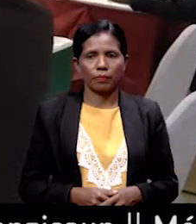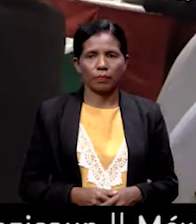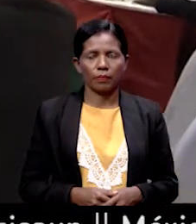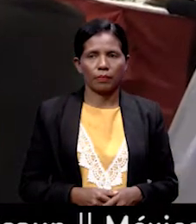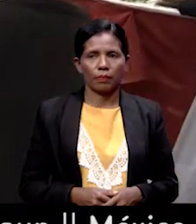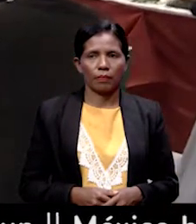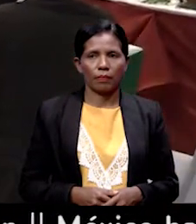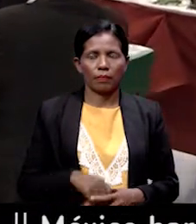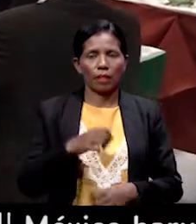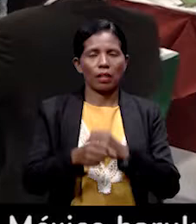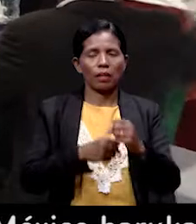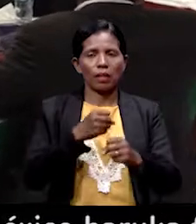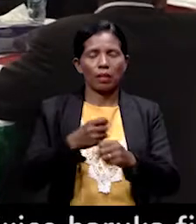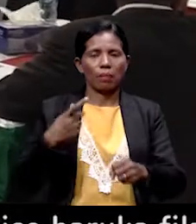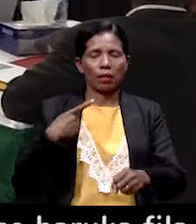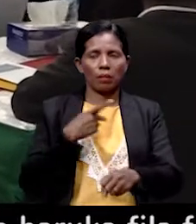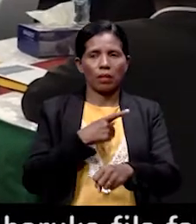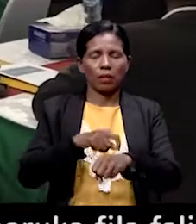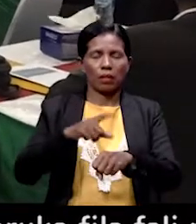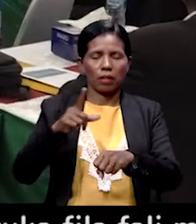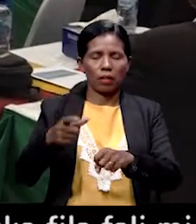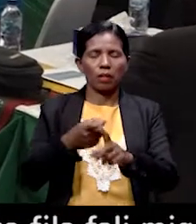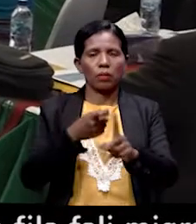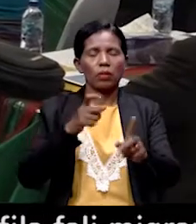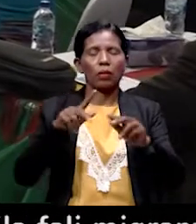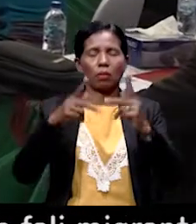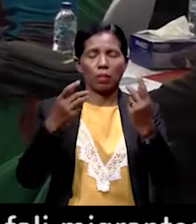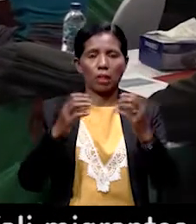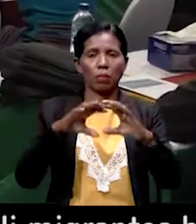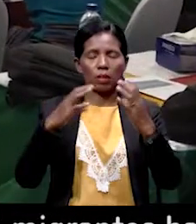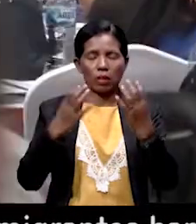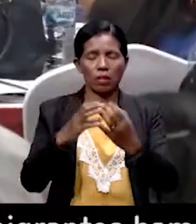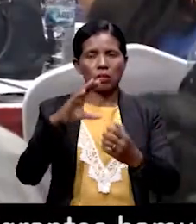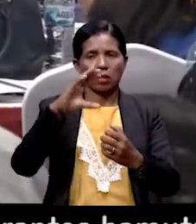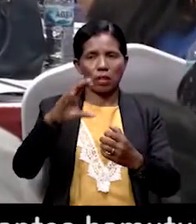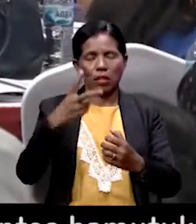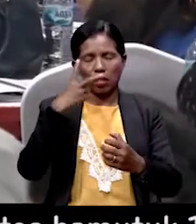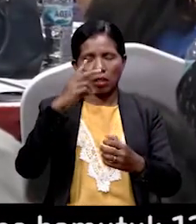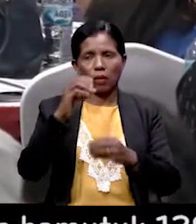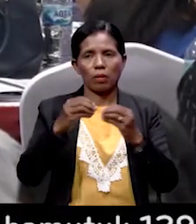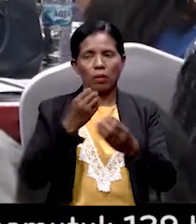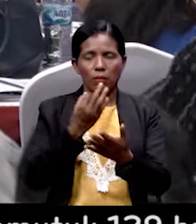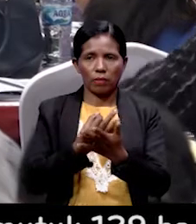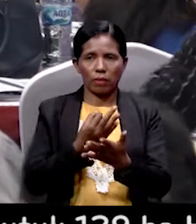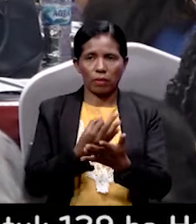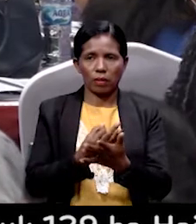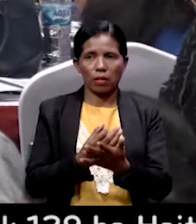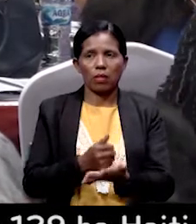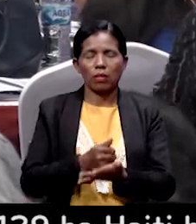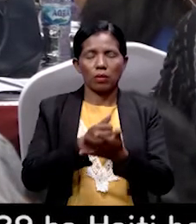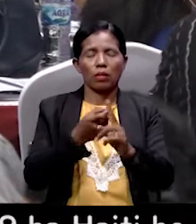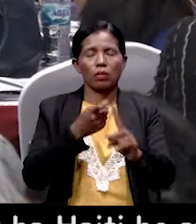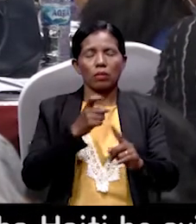Kada tinang Parlamento Nasional li husi komisaun C nebe trata asunto finansa publika ho apoio husi Unia